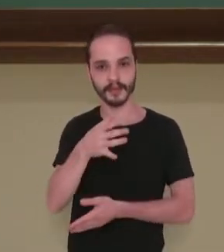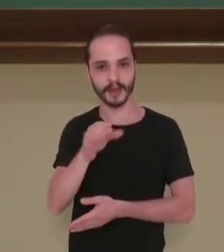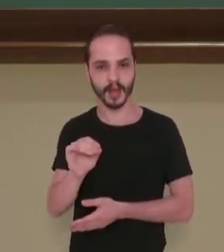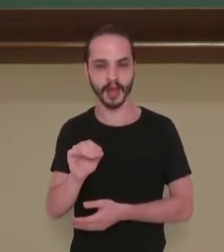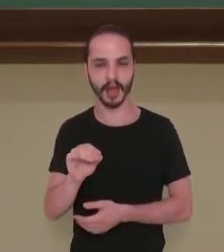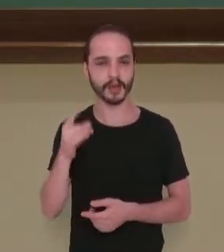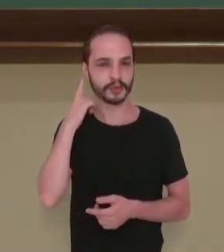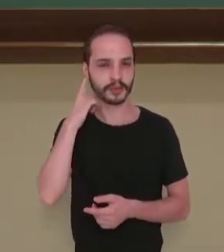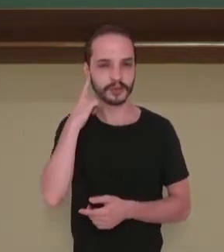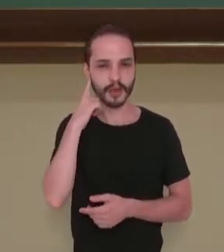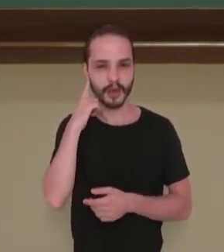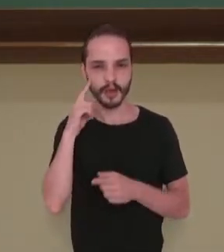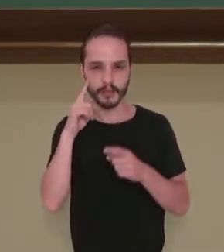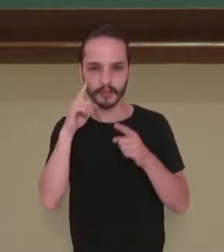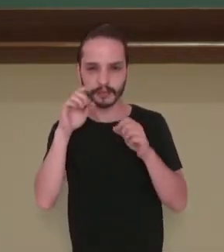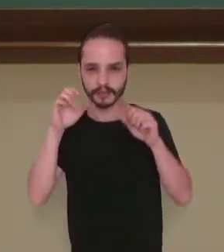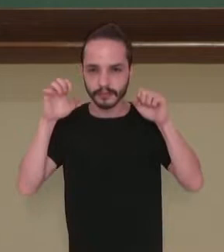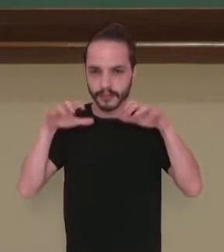dramático.